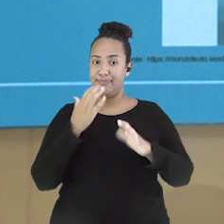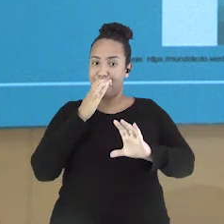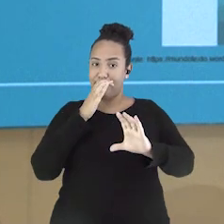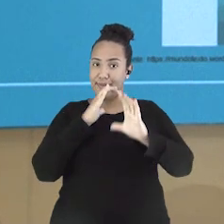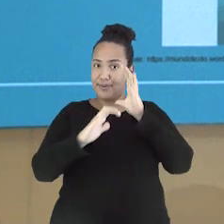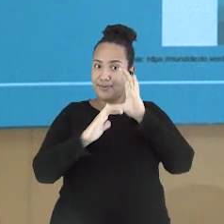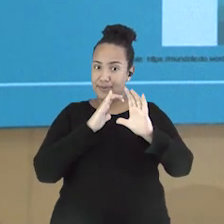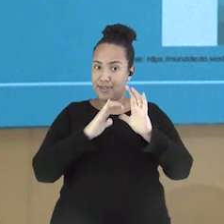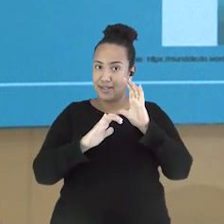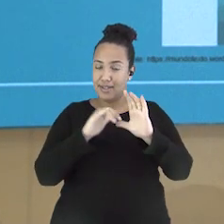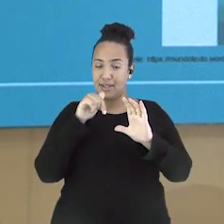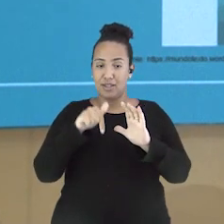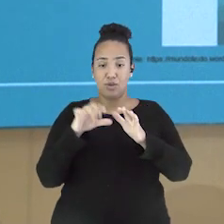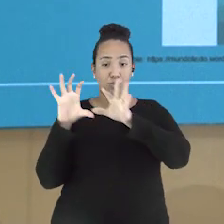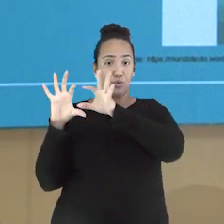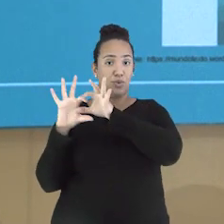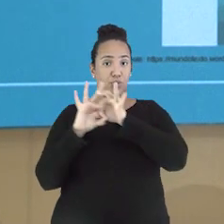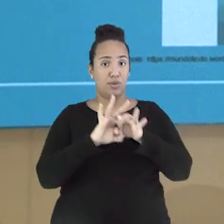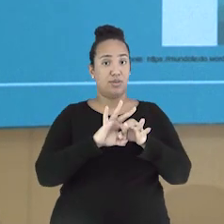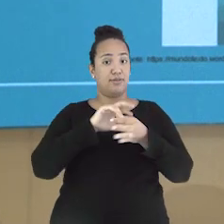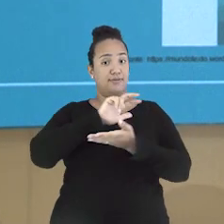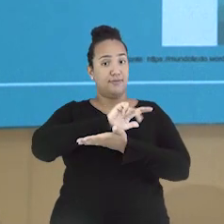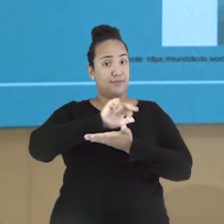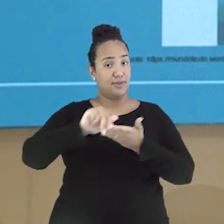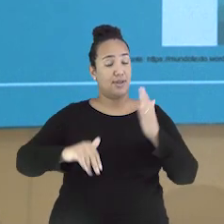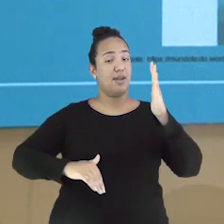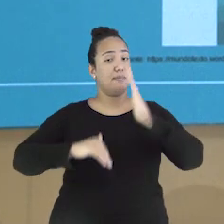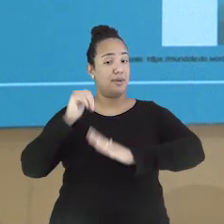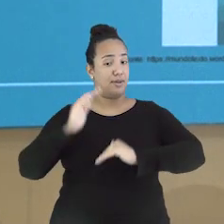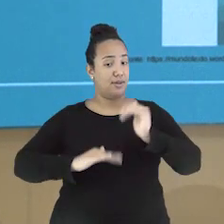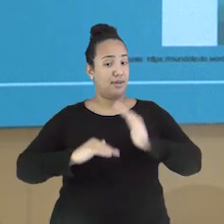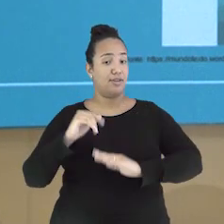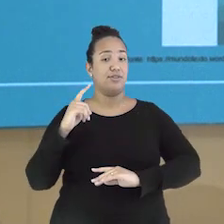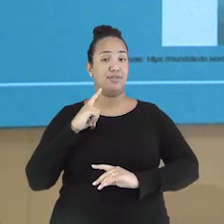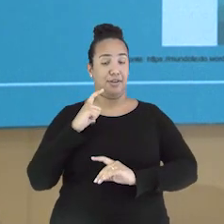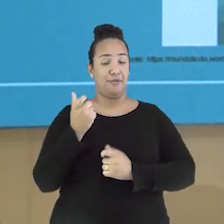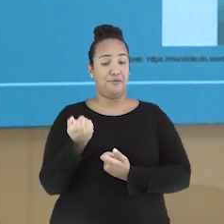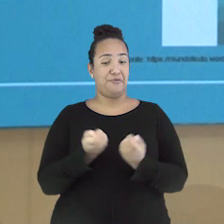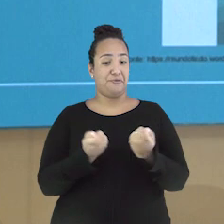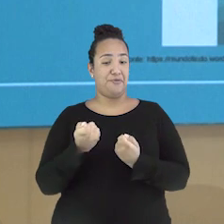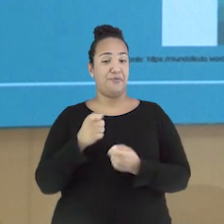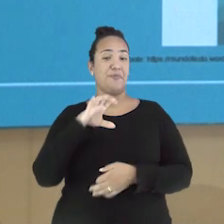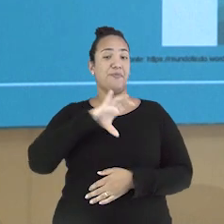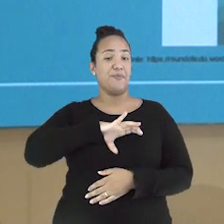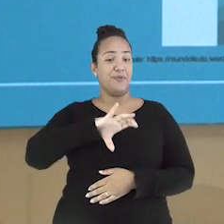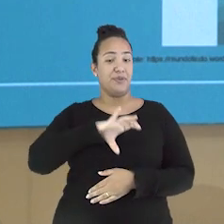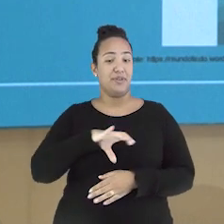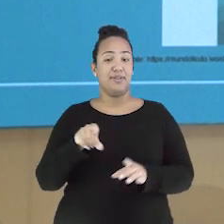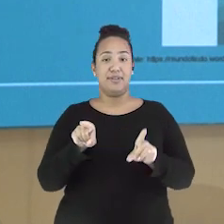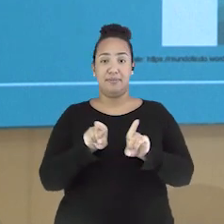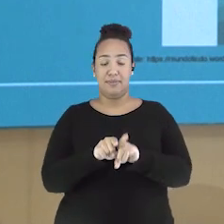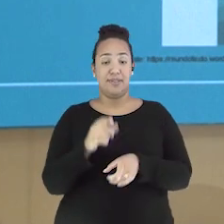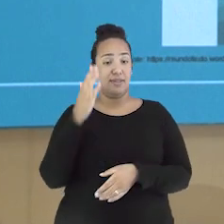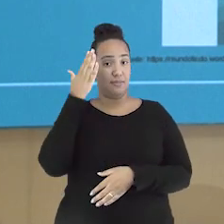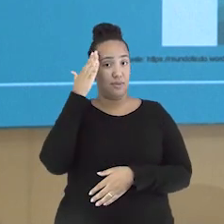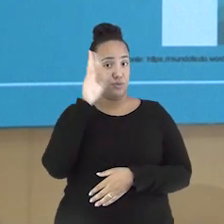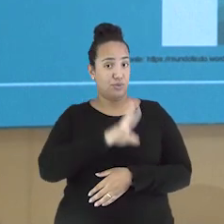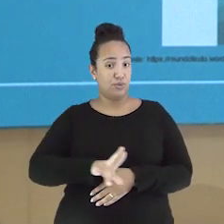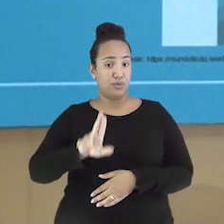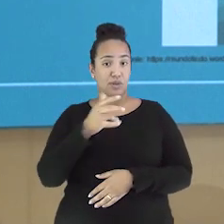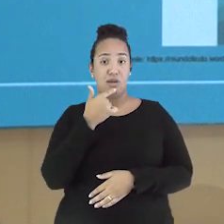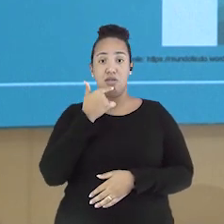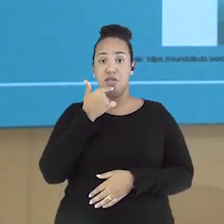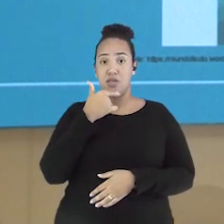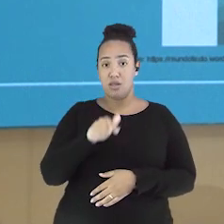comunicar em diferentes contextos é uma habilidade que demonstra um excelente domínio do português. Saber utilizar a língua culta e